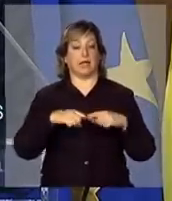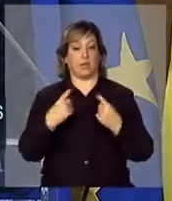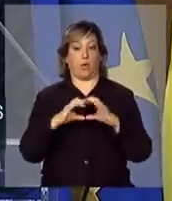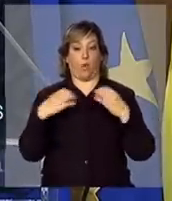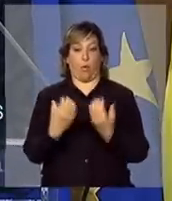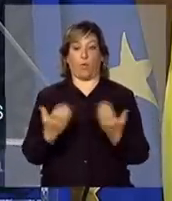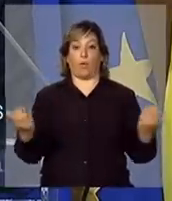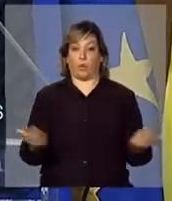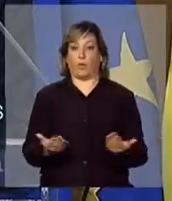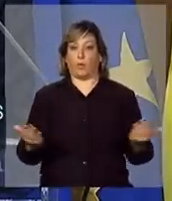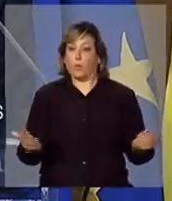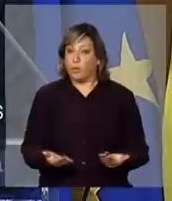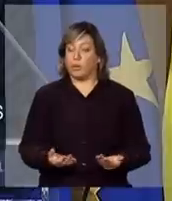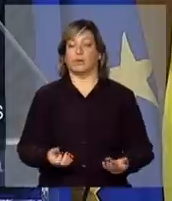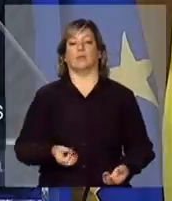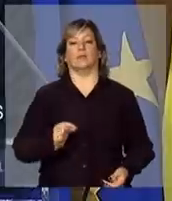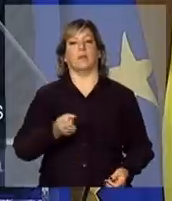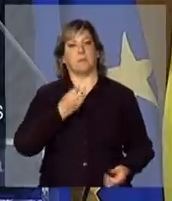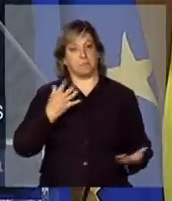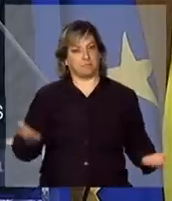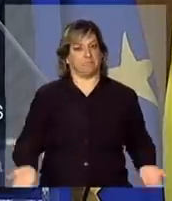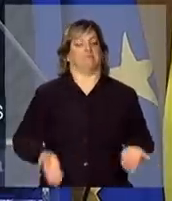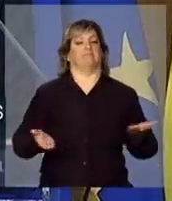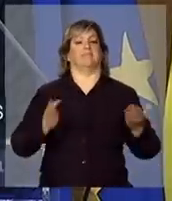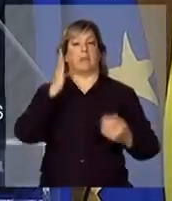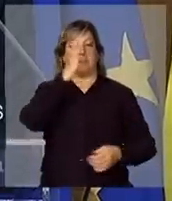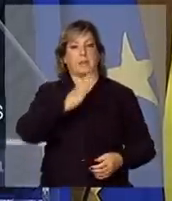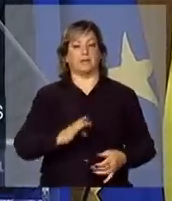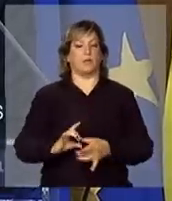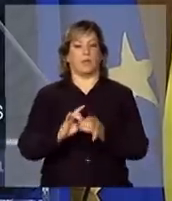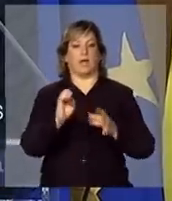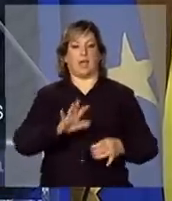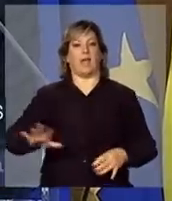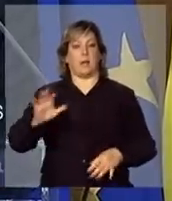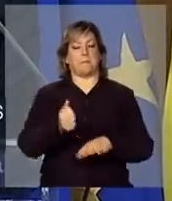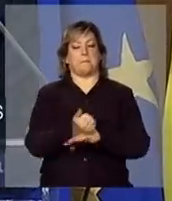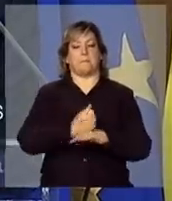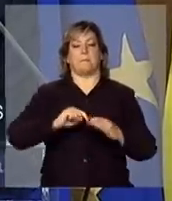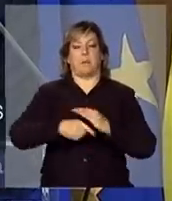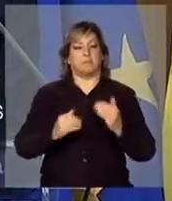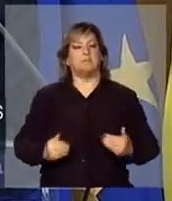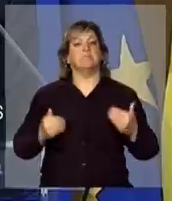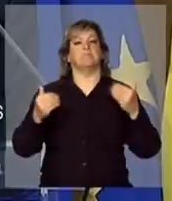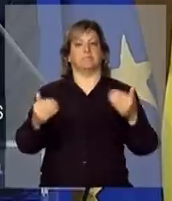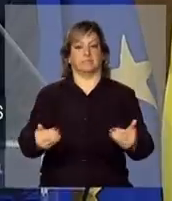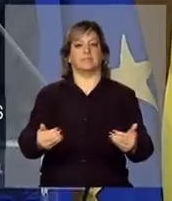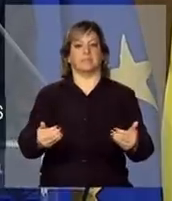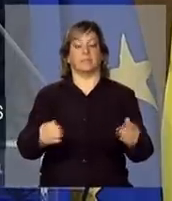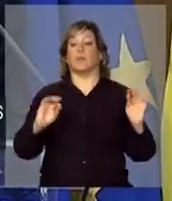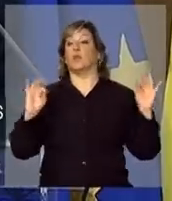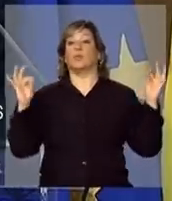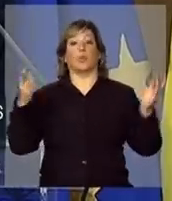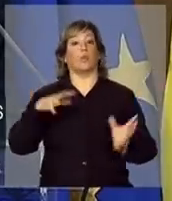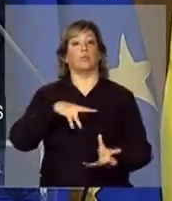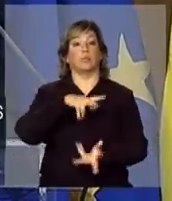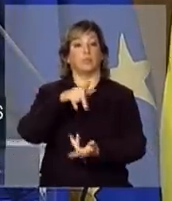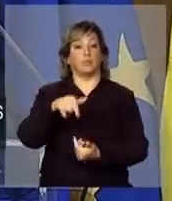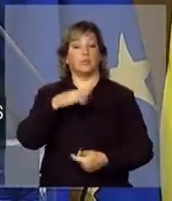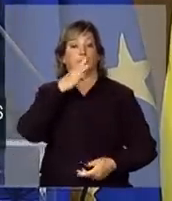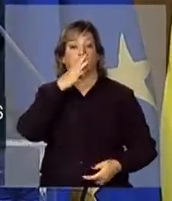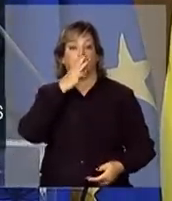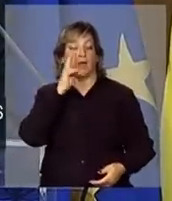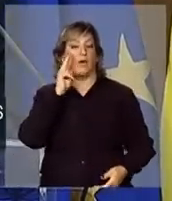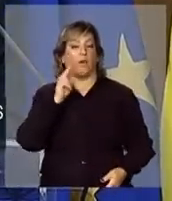cúpula levou, ou melhor, elevou as relações Brasil-União Europeia um passo à frente. Os olhos de todo mundo estarão cada